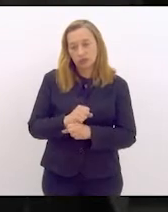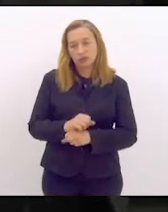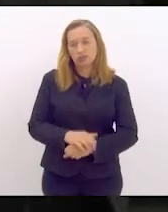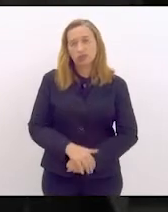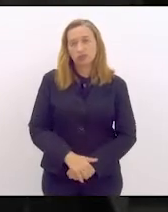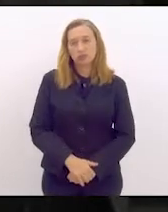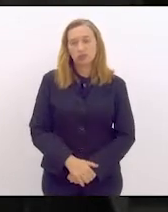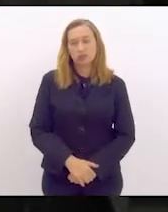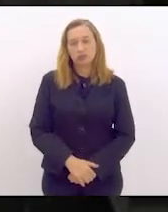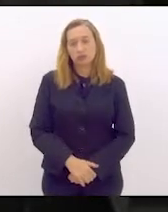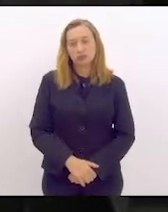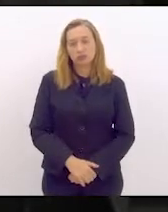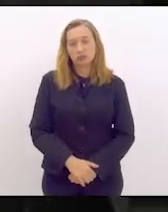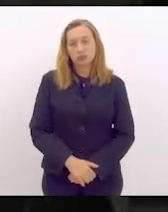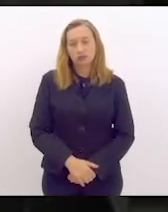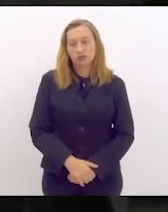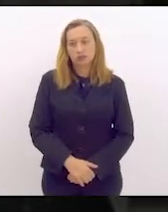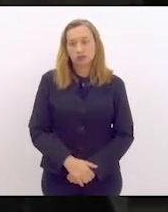5 anos.